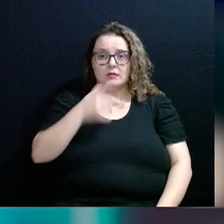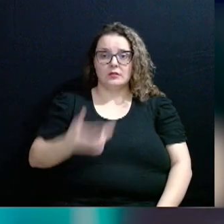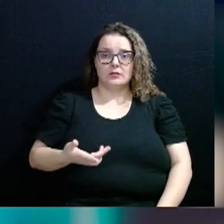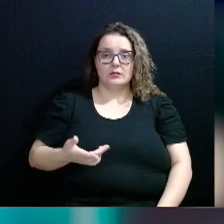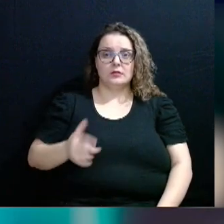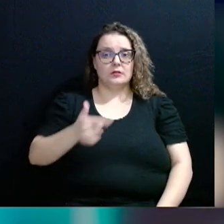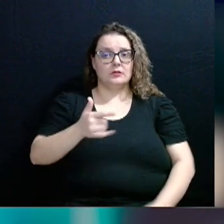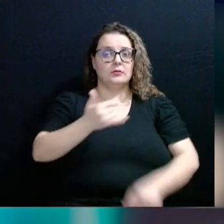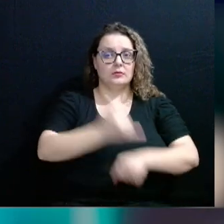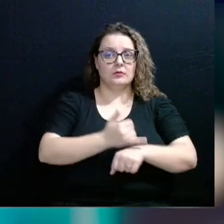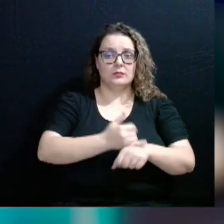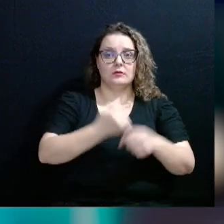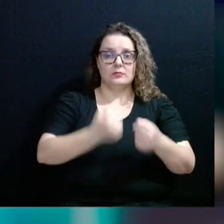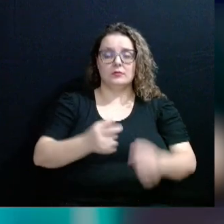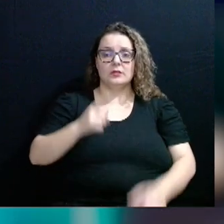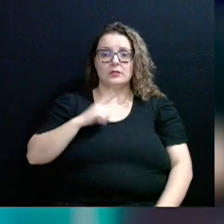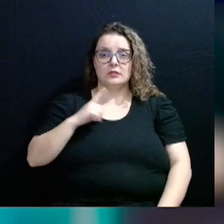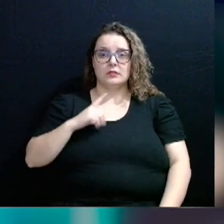mas ela possui